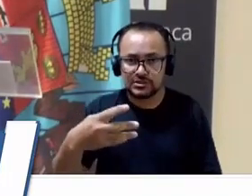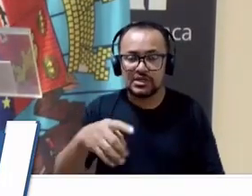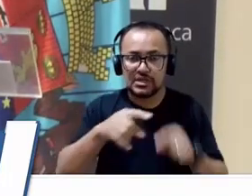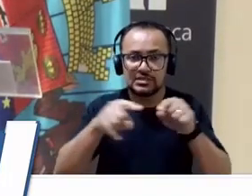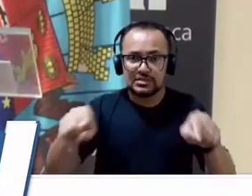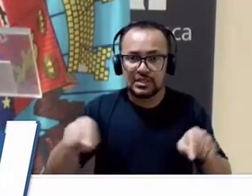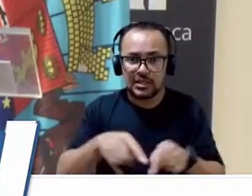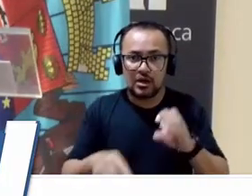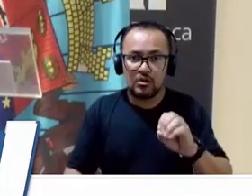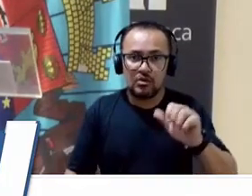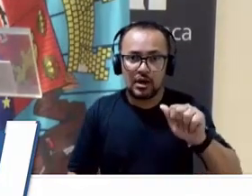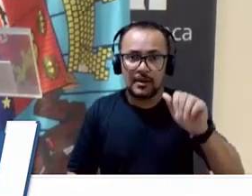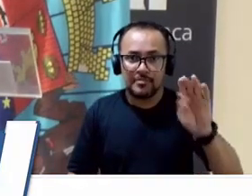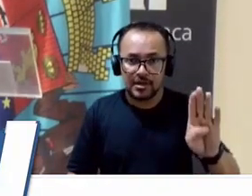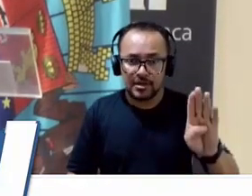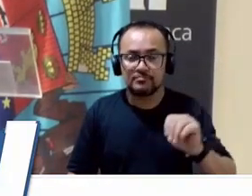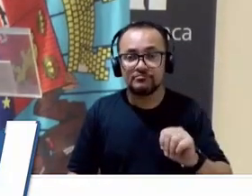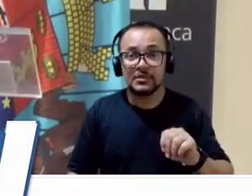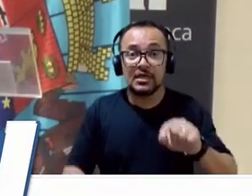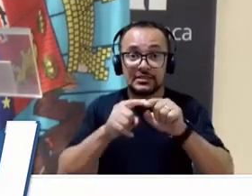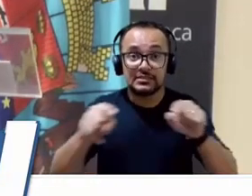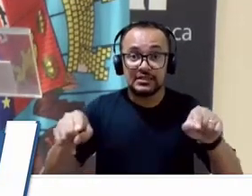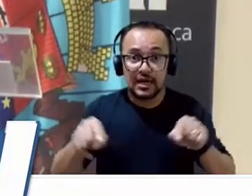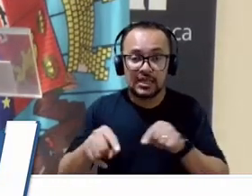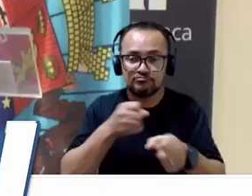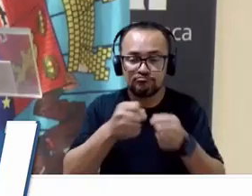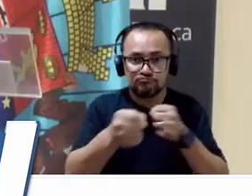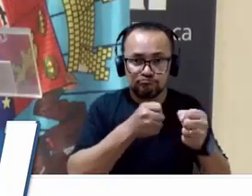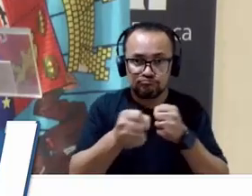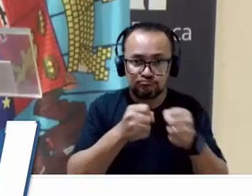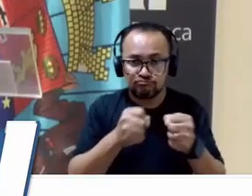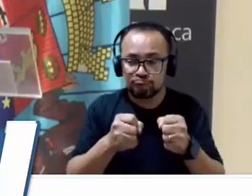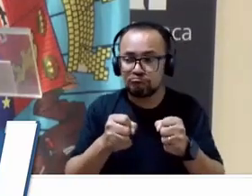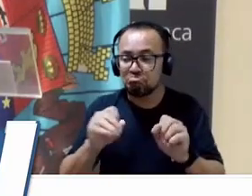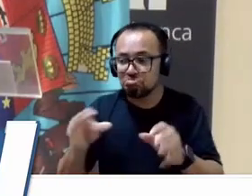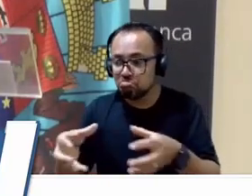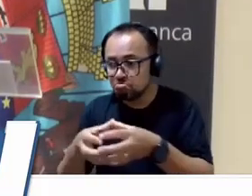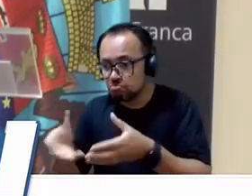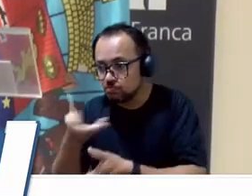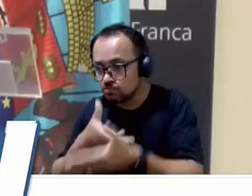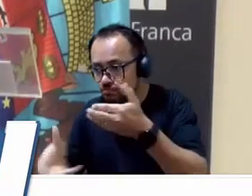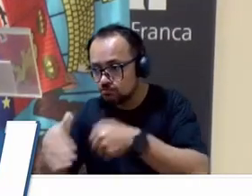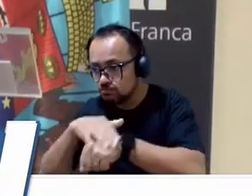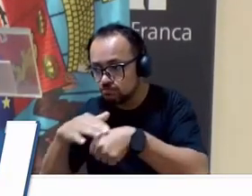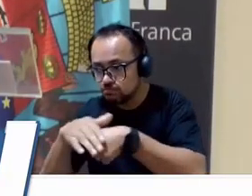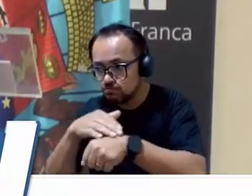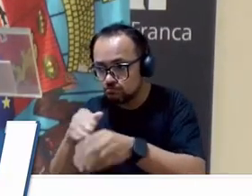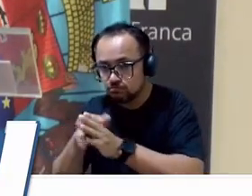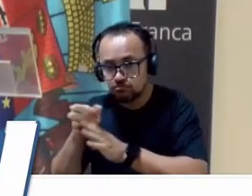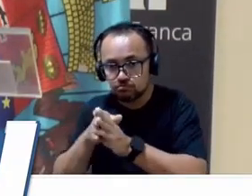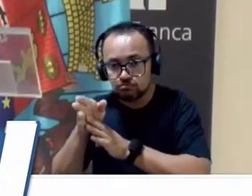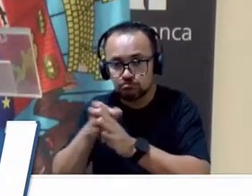imprensa eh local para conciliação enfim foi feita uma bela de uma reforma na